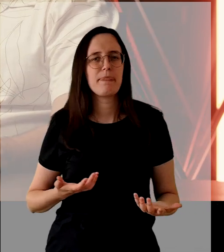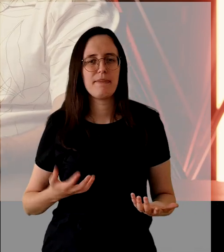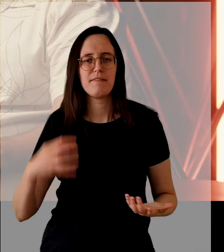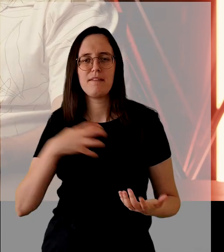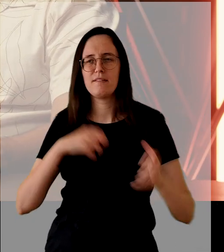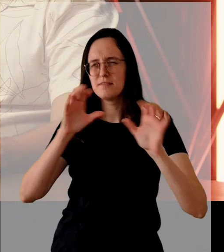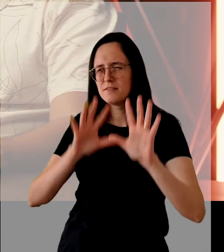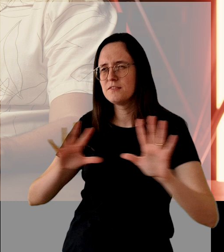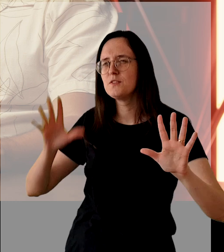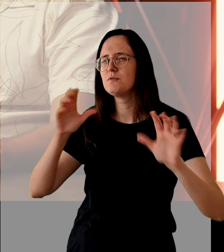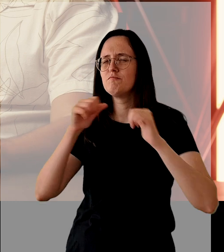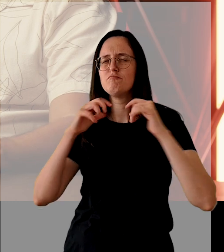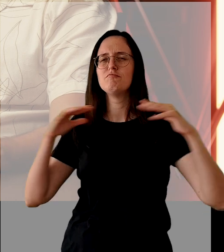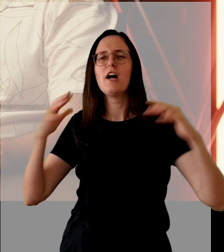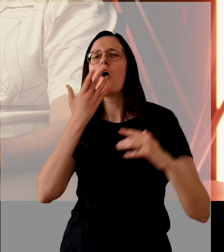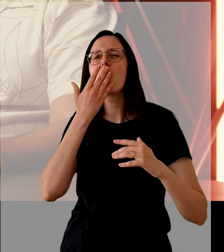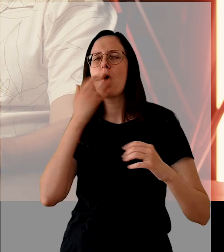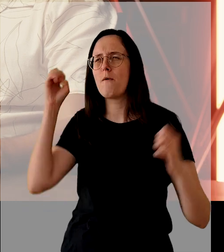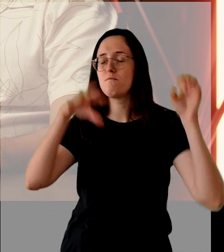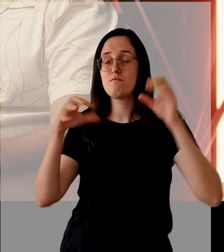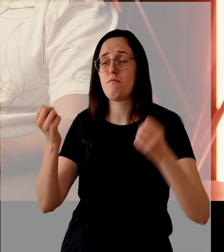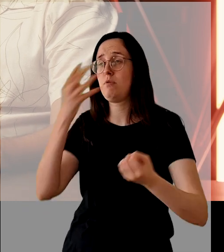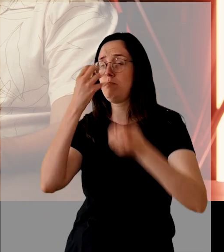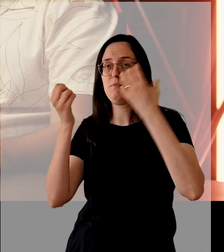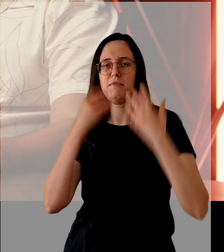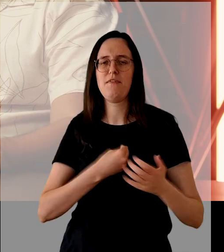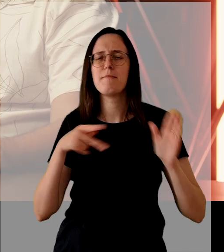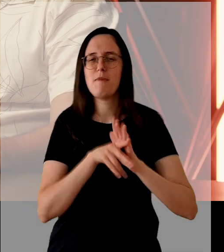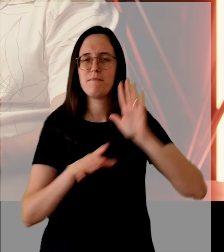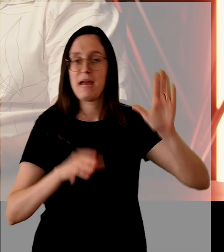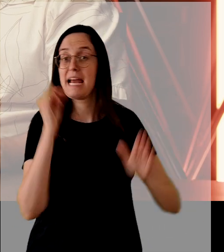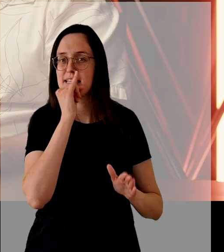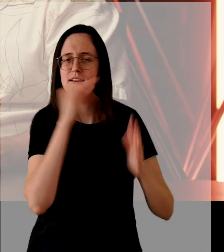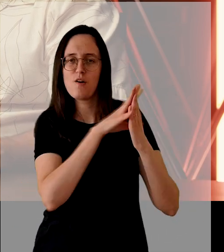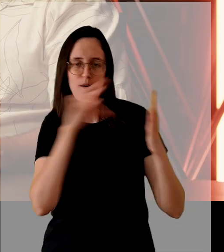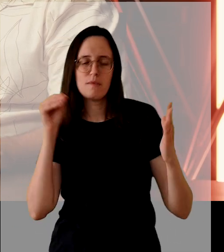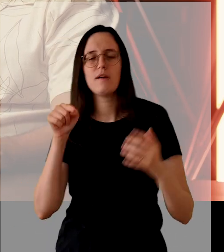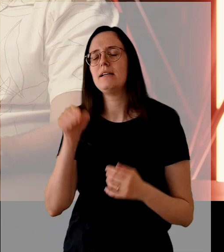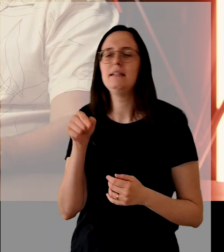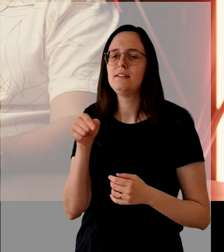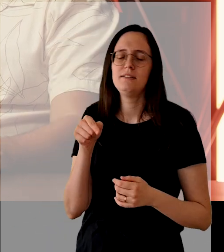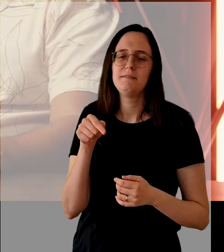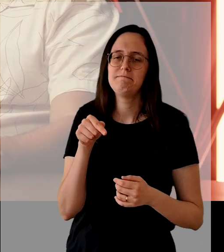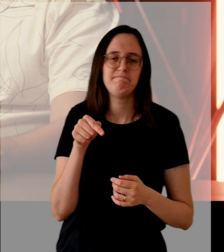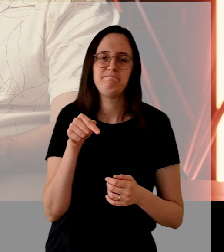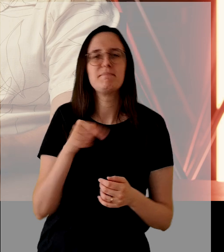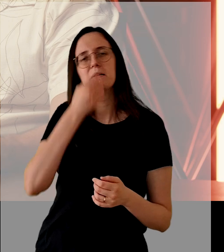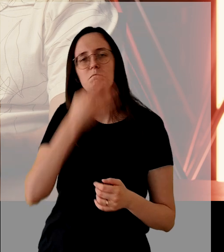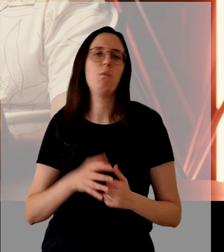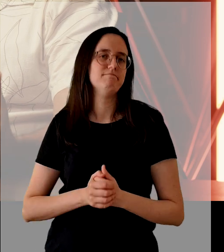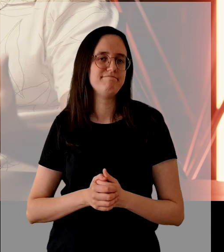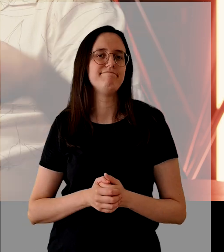noir em cores, né? Tipo, dessa cinematografia italiana. Cara, foi muito